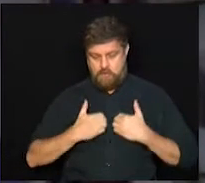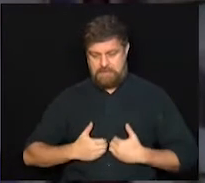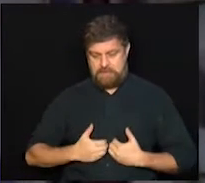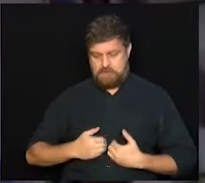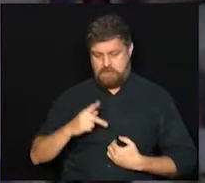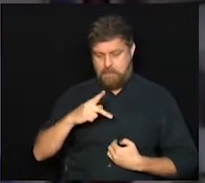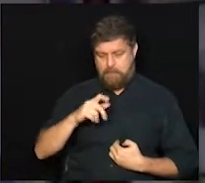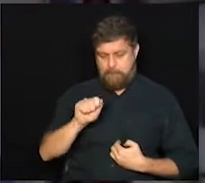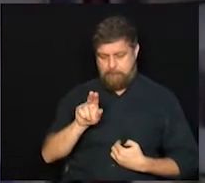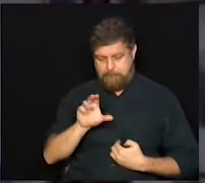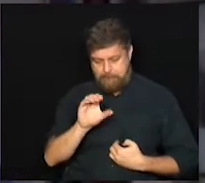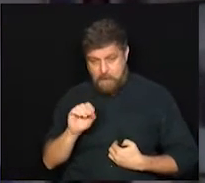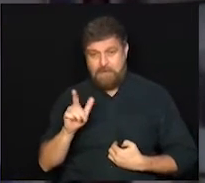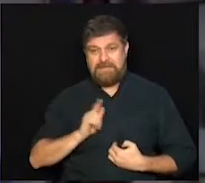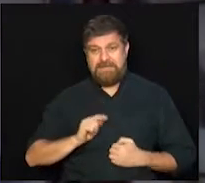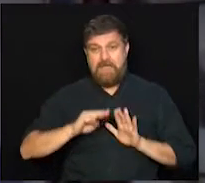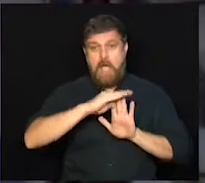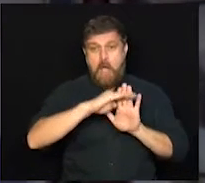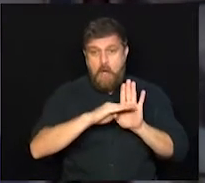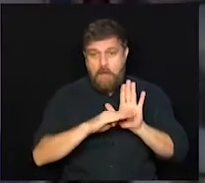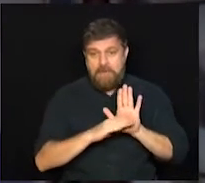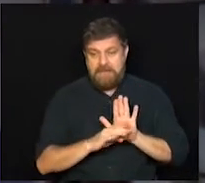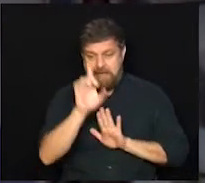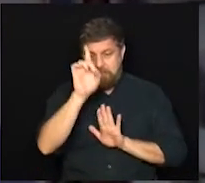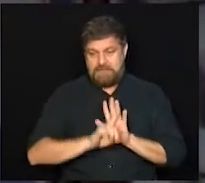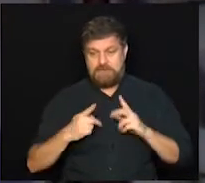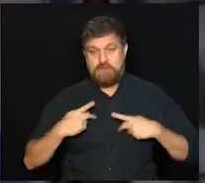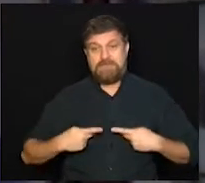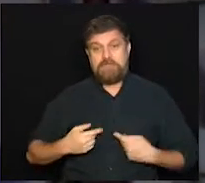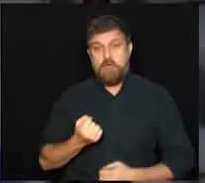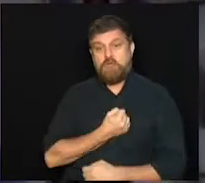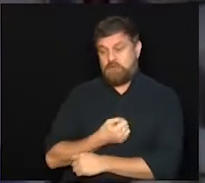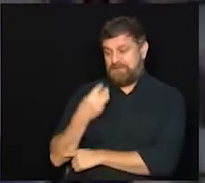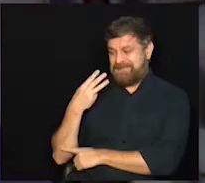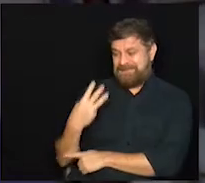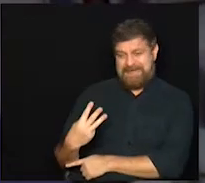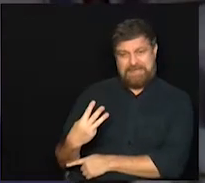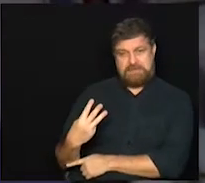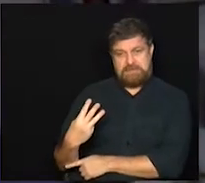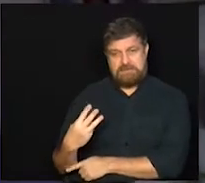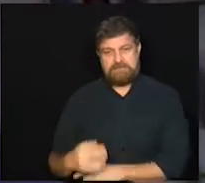o Programa Nacional de Direitos Humanos número 3. E esse,